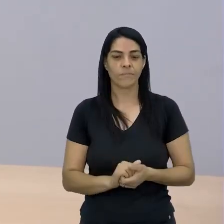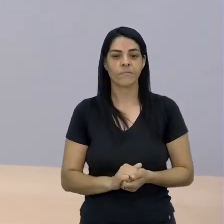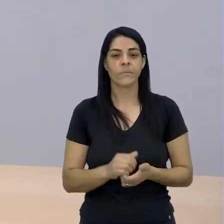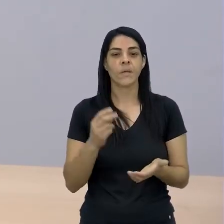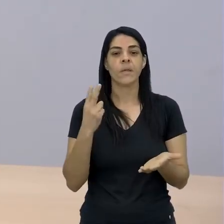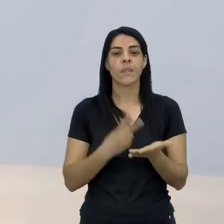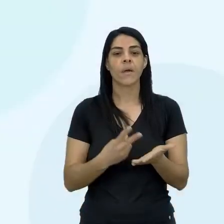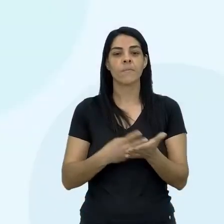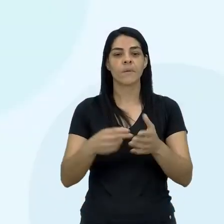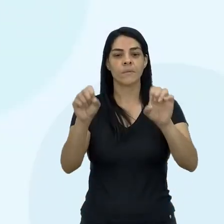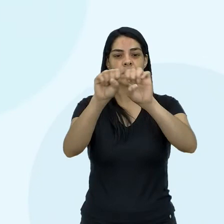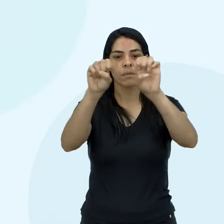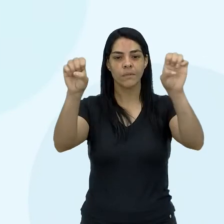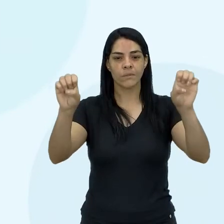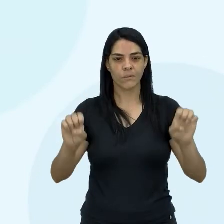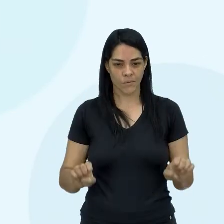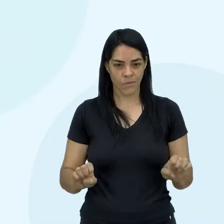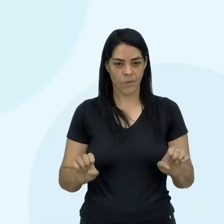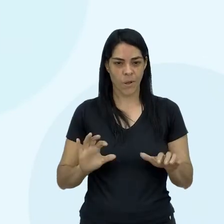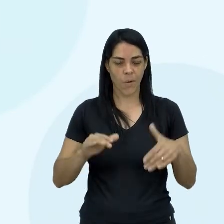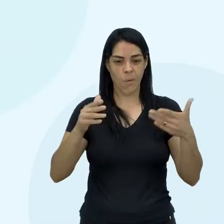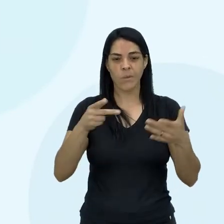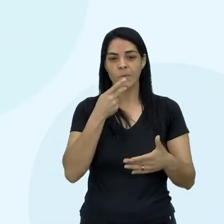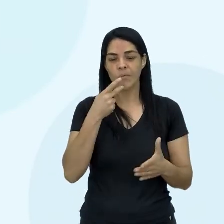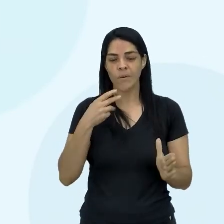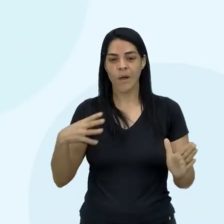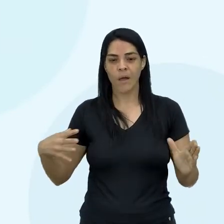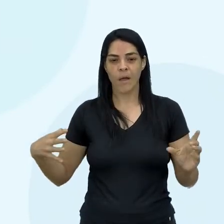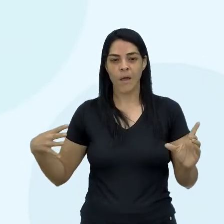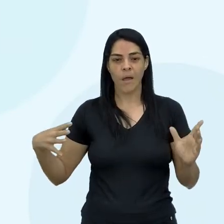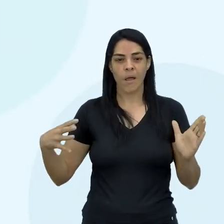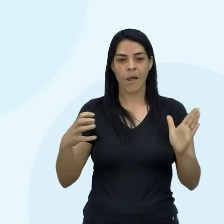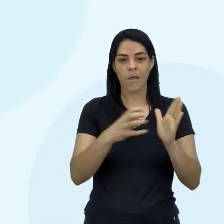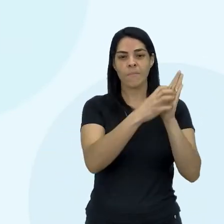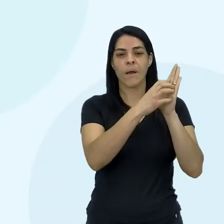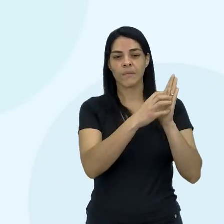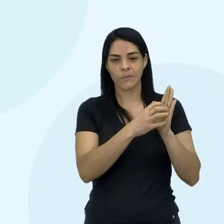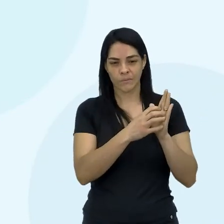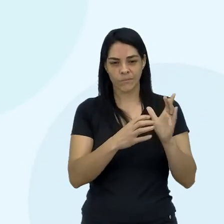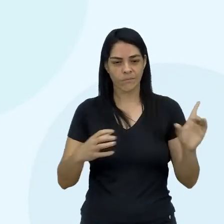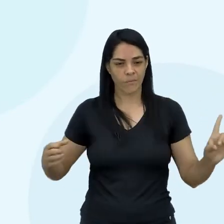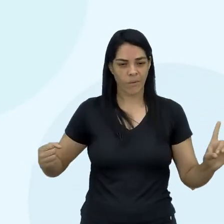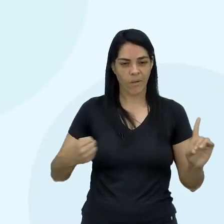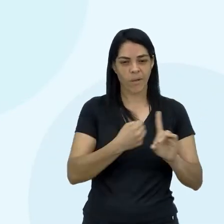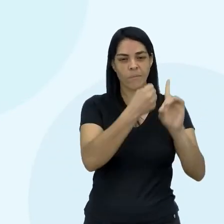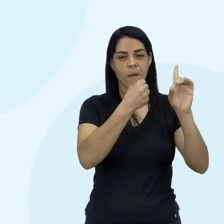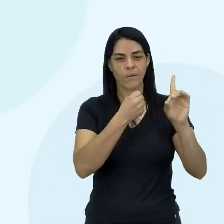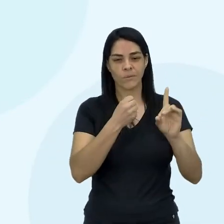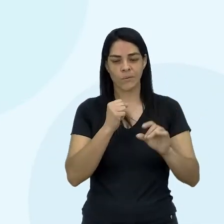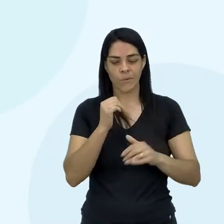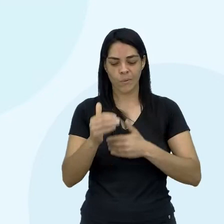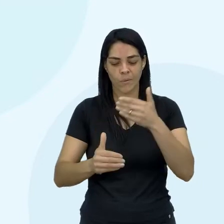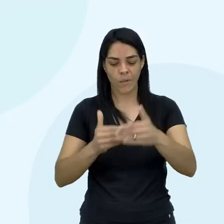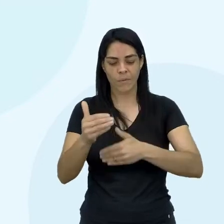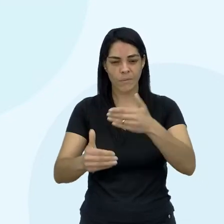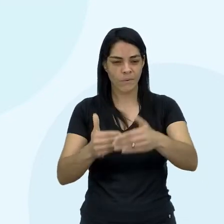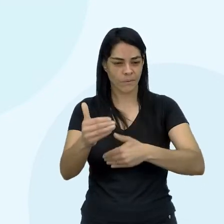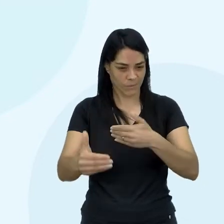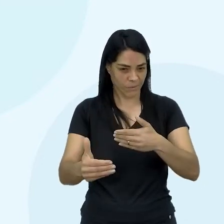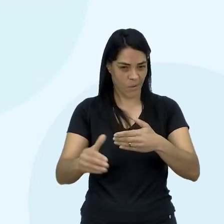Olha lá, quando a gente fala de impactos da produção na questão